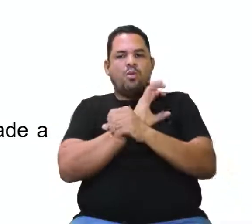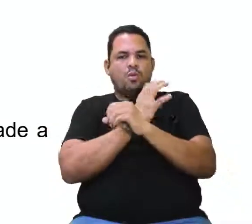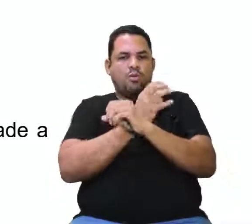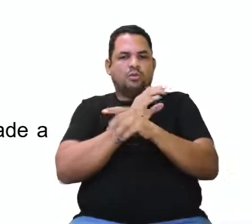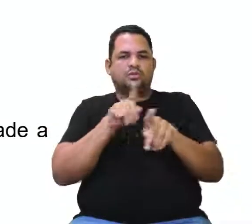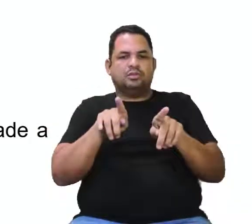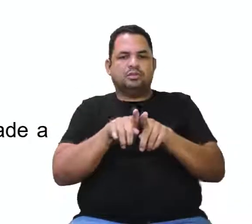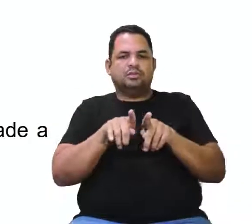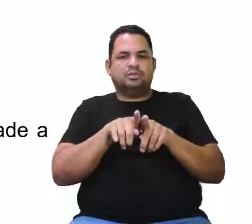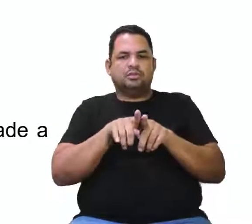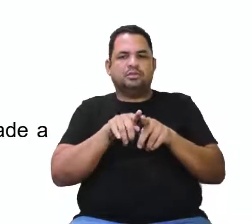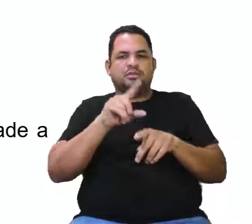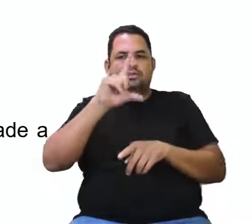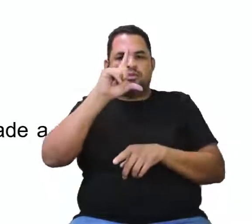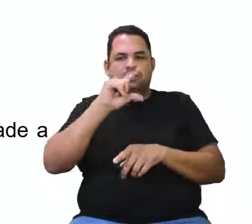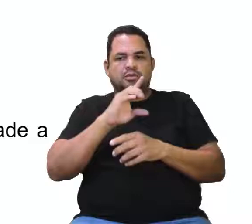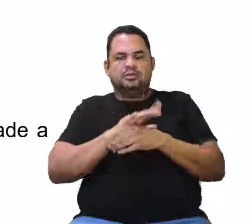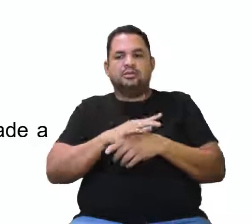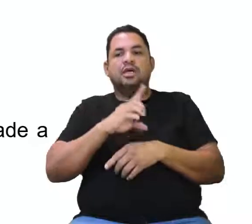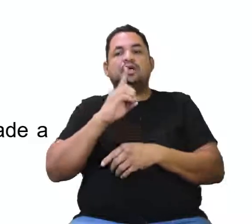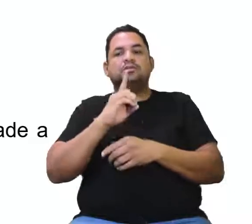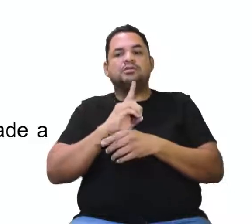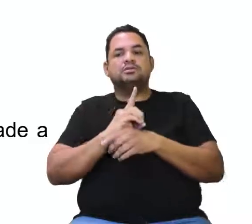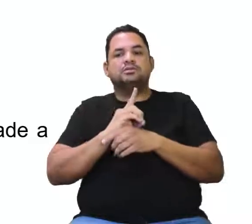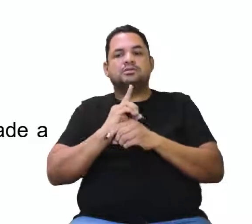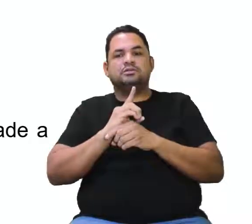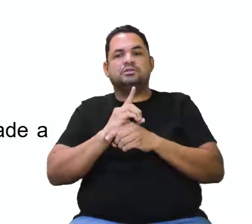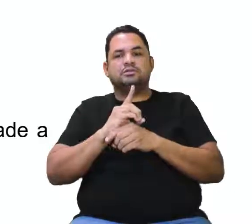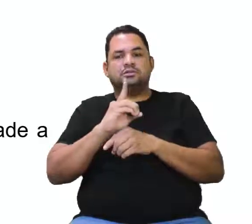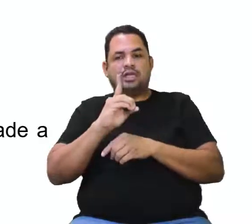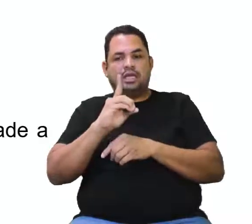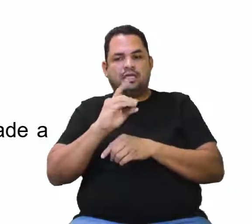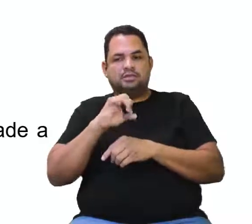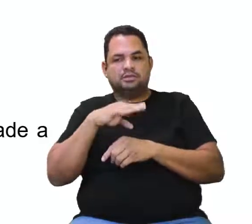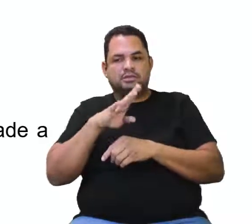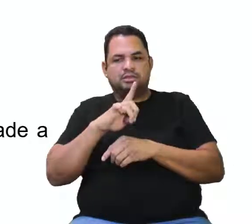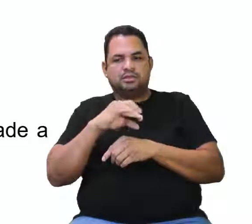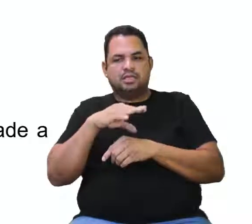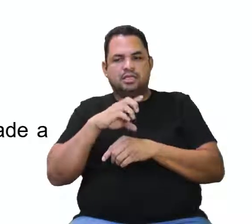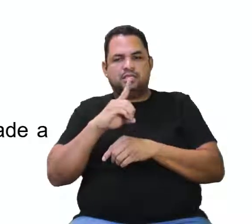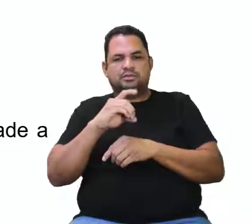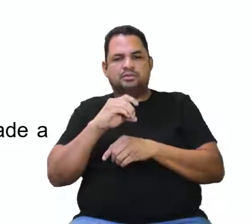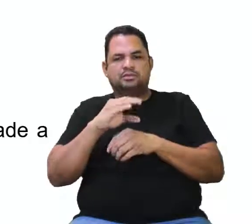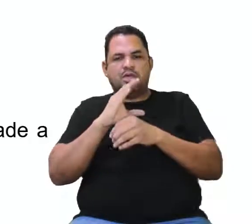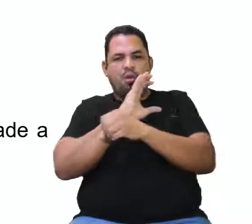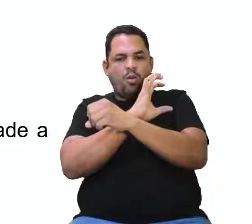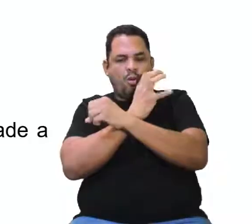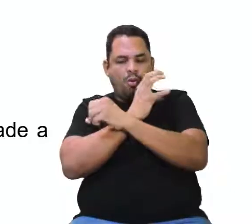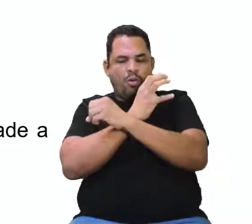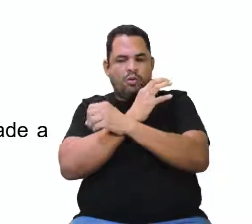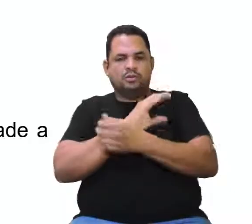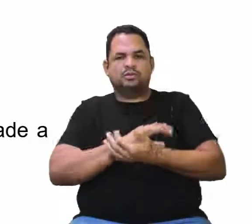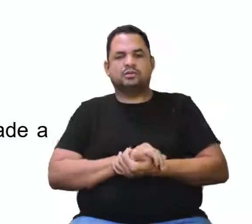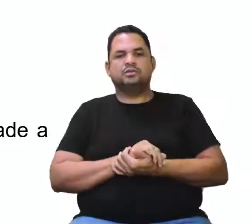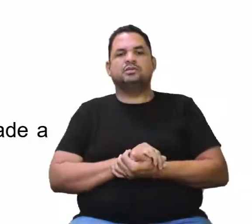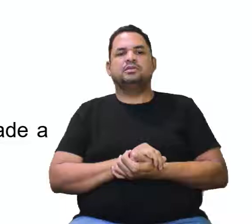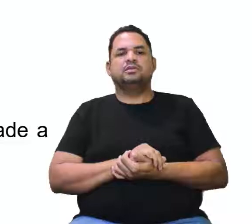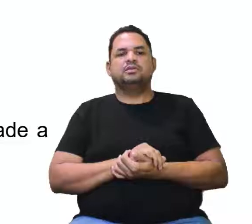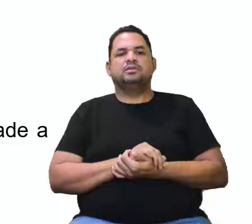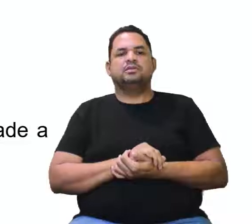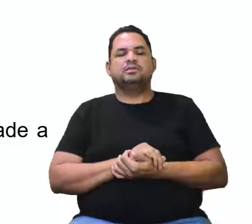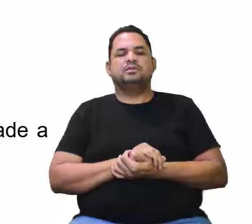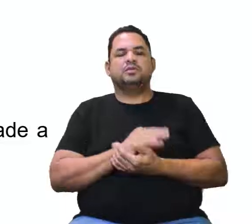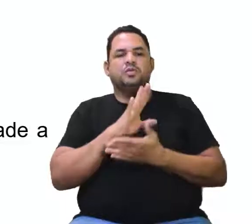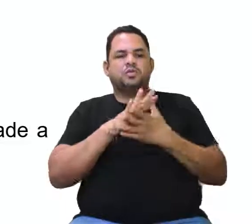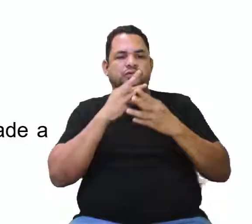eu tenho também a diminuição da densidade óssea. Então, vocês imaginem aqui por essa imagem que o osso fica